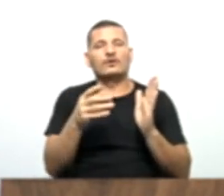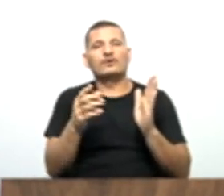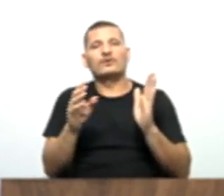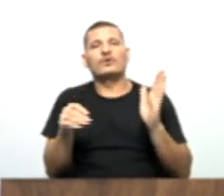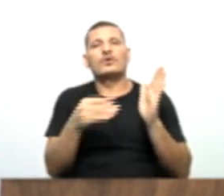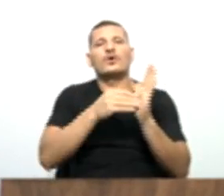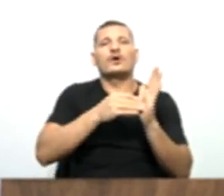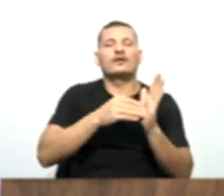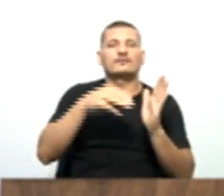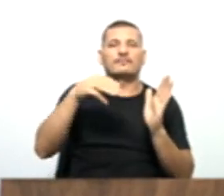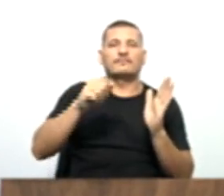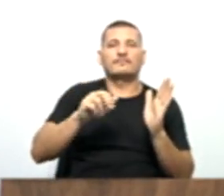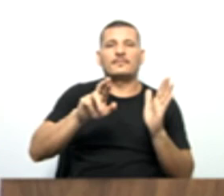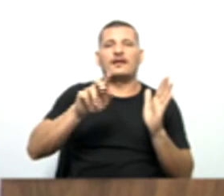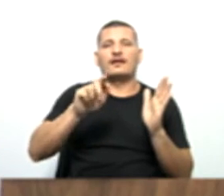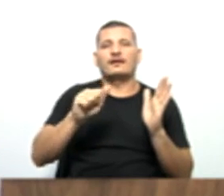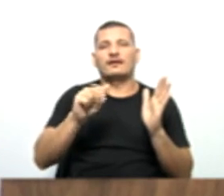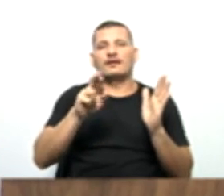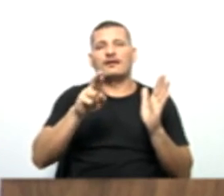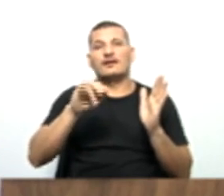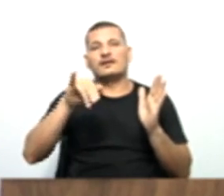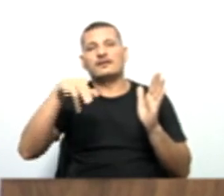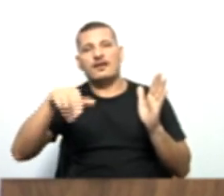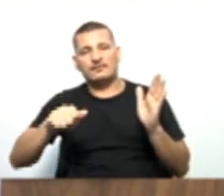margarina, você adiciona 2